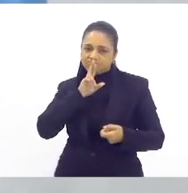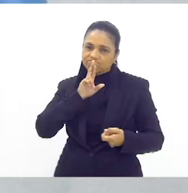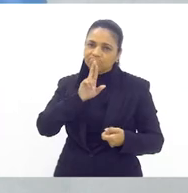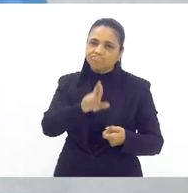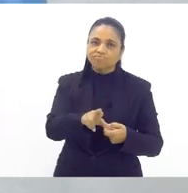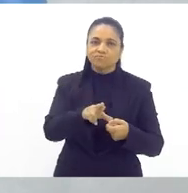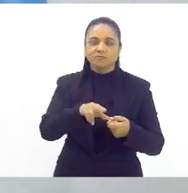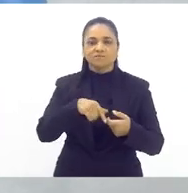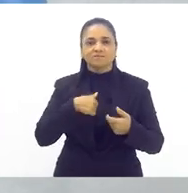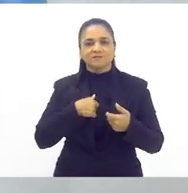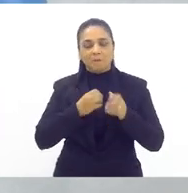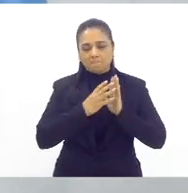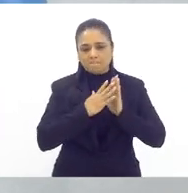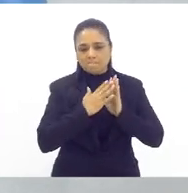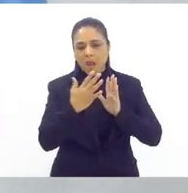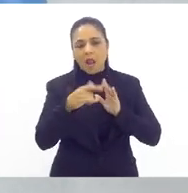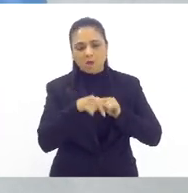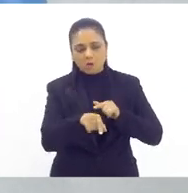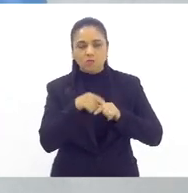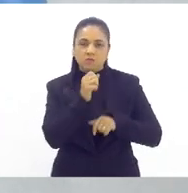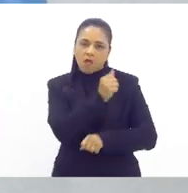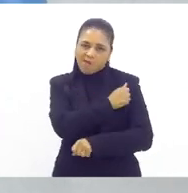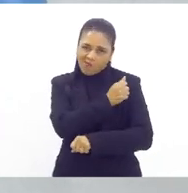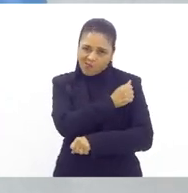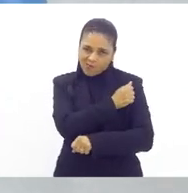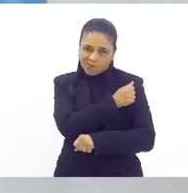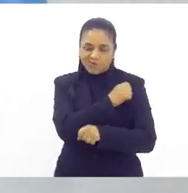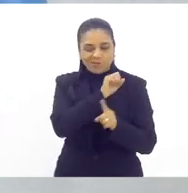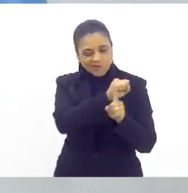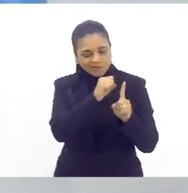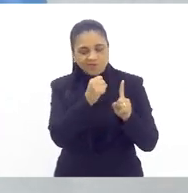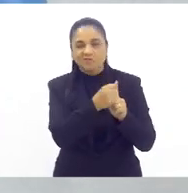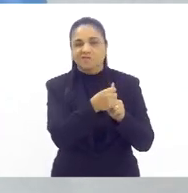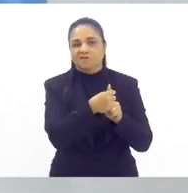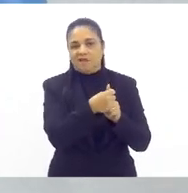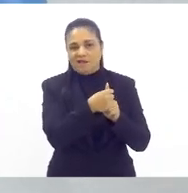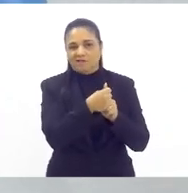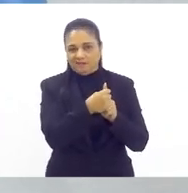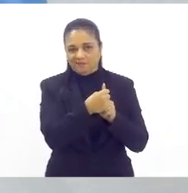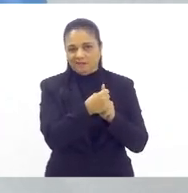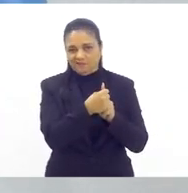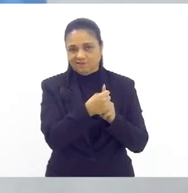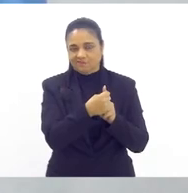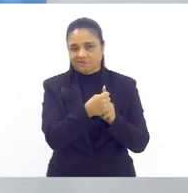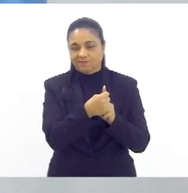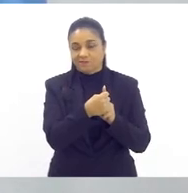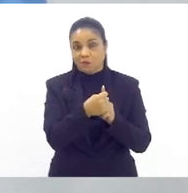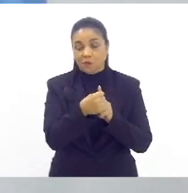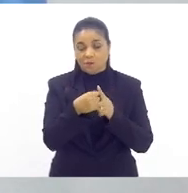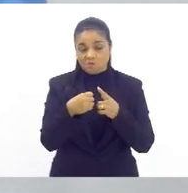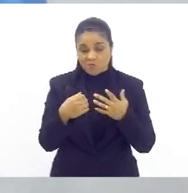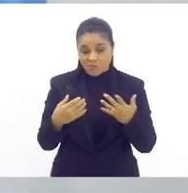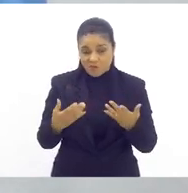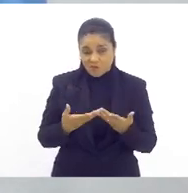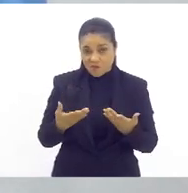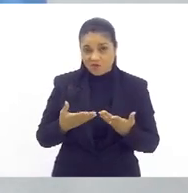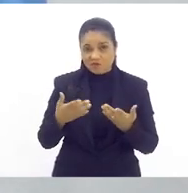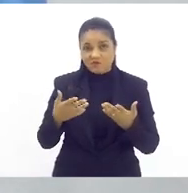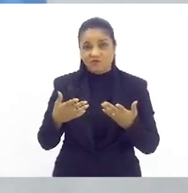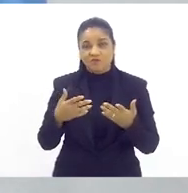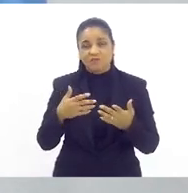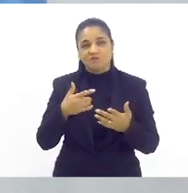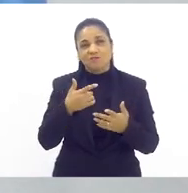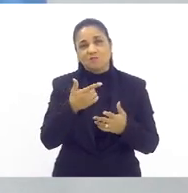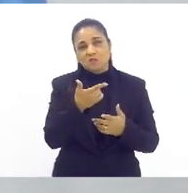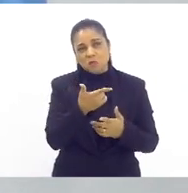desse profissional para os alunos e consequentemente para a sociedade então ver né tanto a partir de